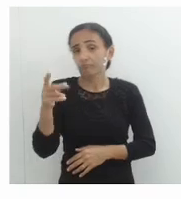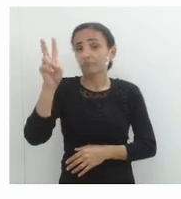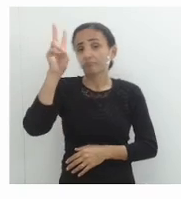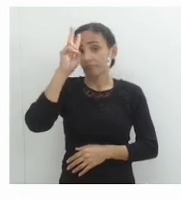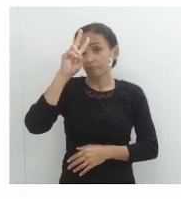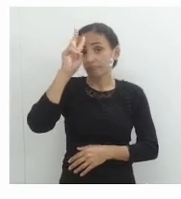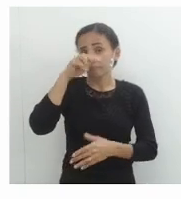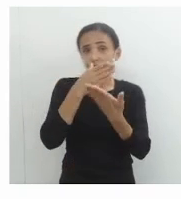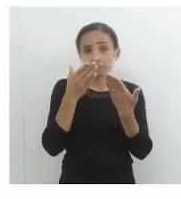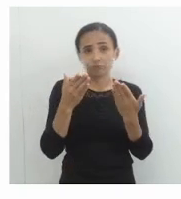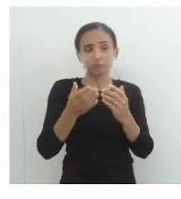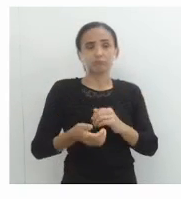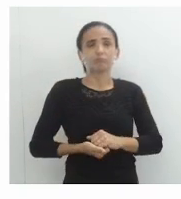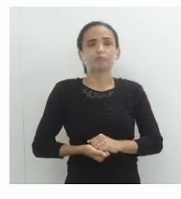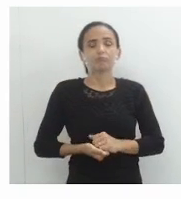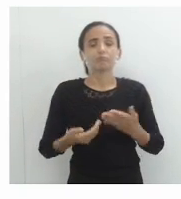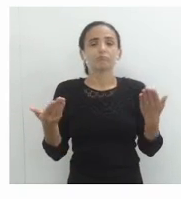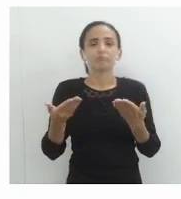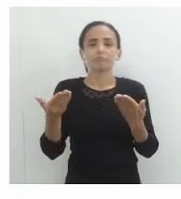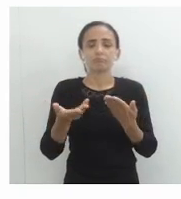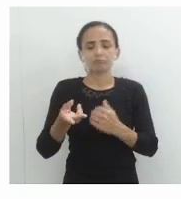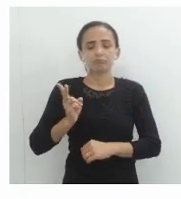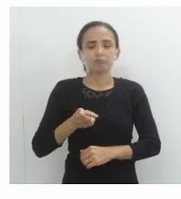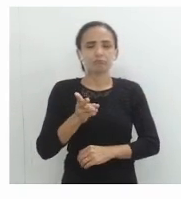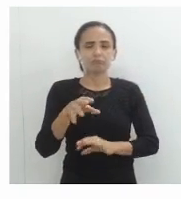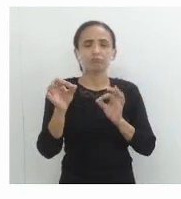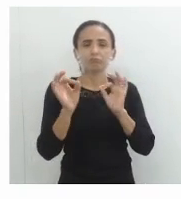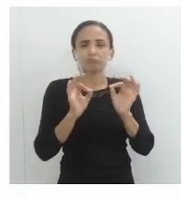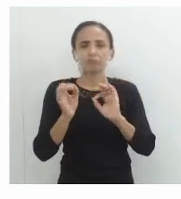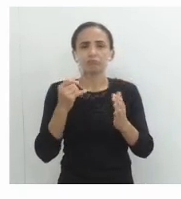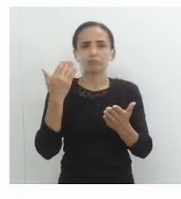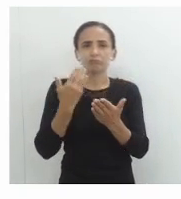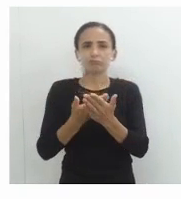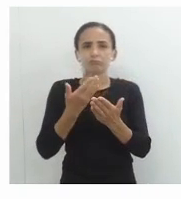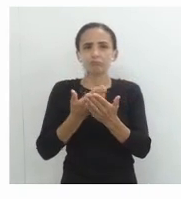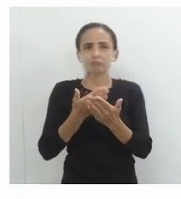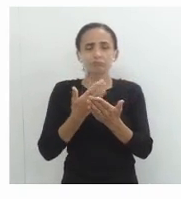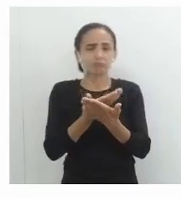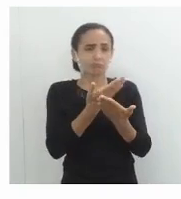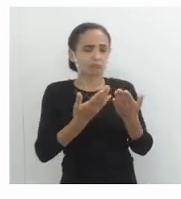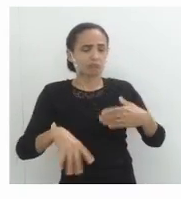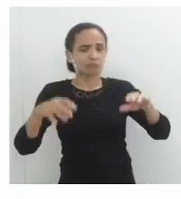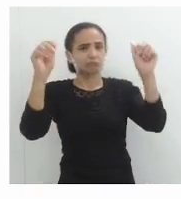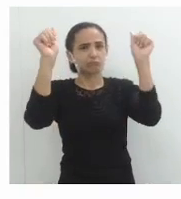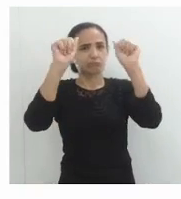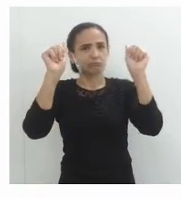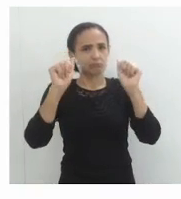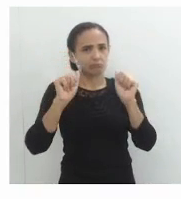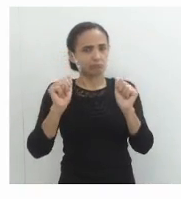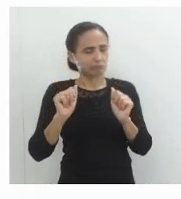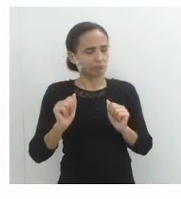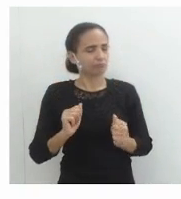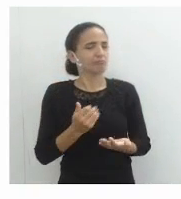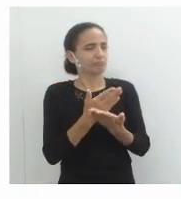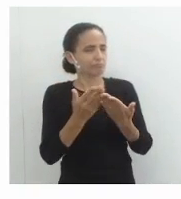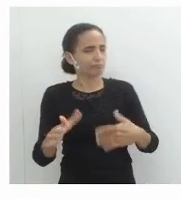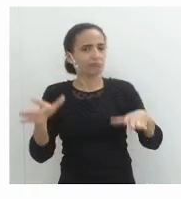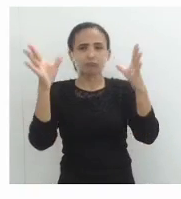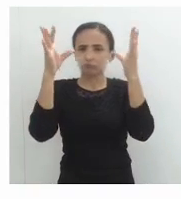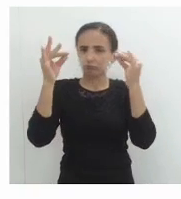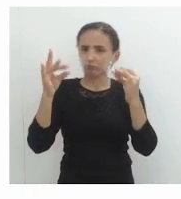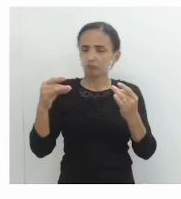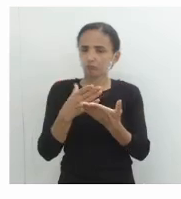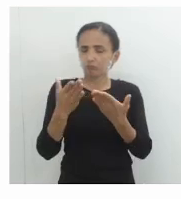né? Agora, vamos estudar um pouquinho do paradoxo da arte bidimensional. Vamos lá.